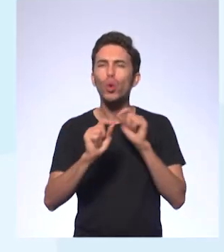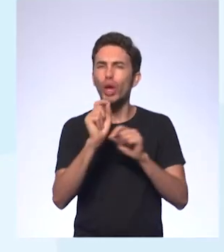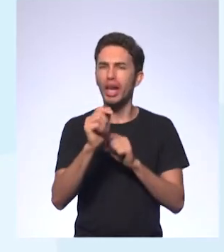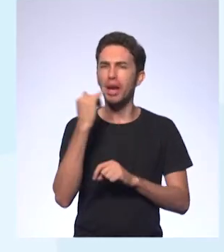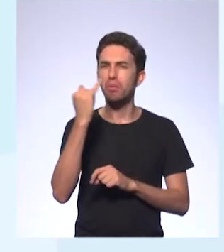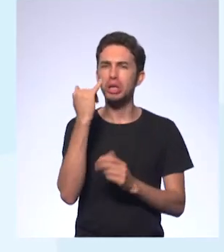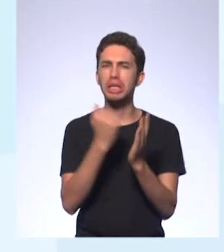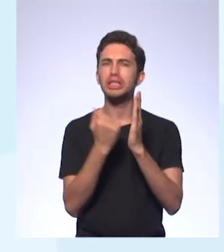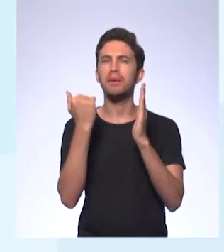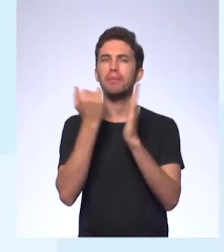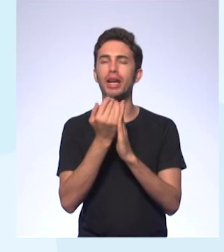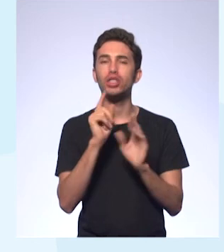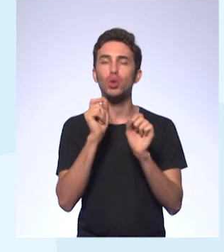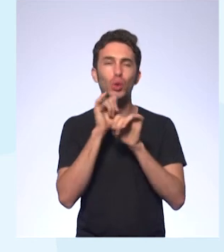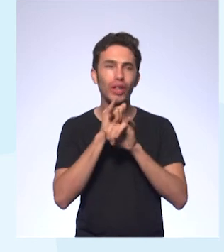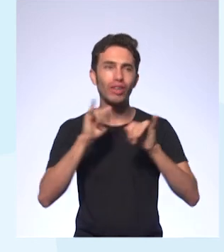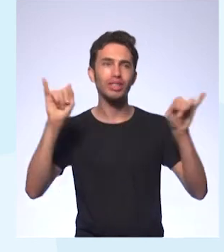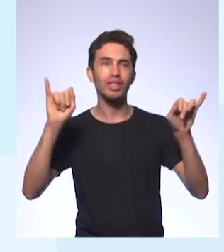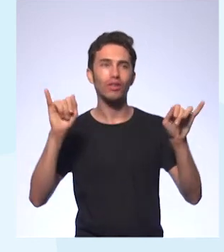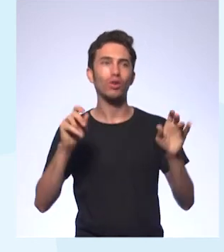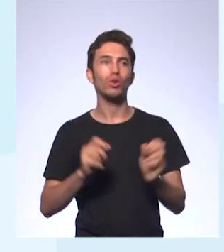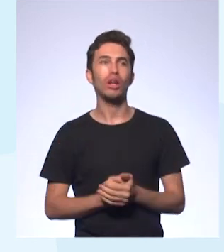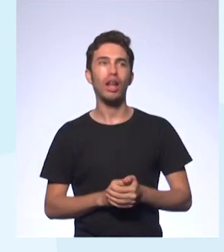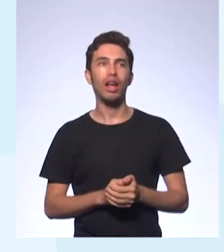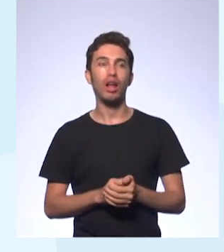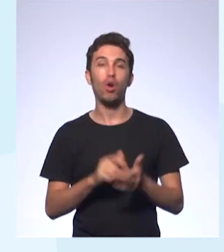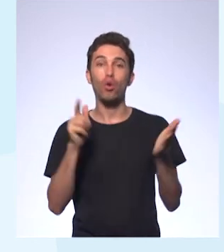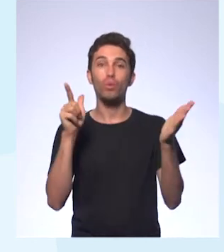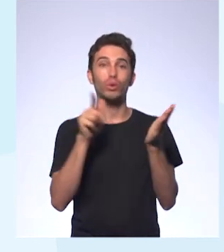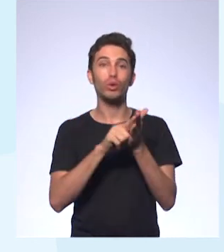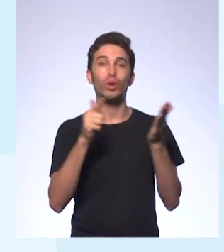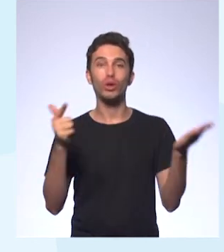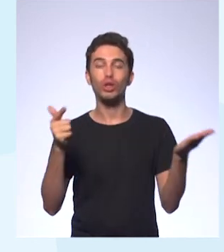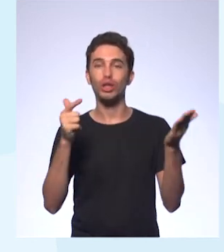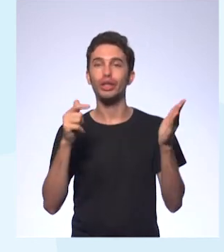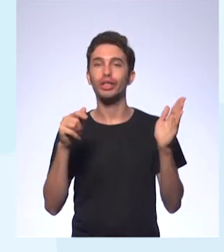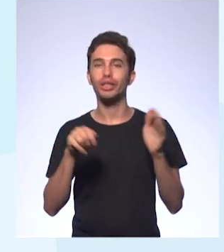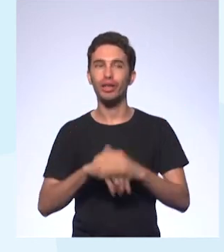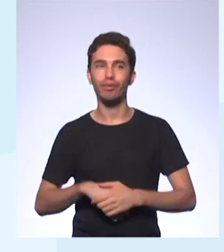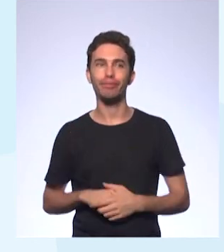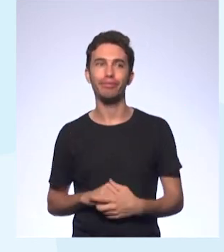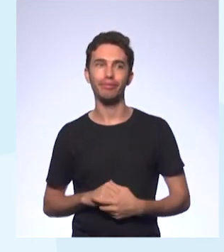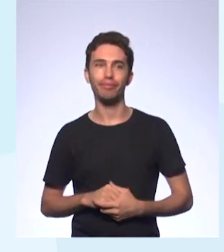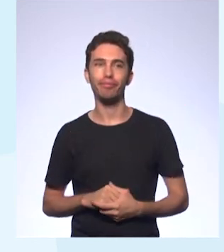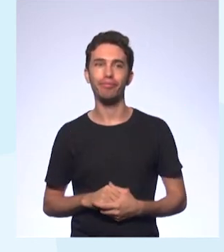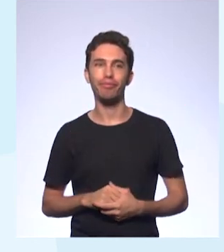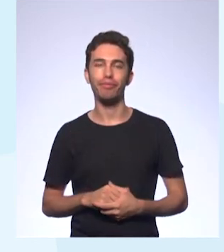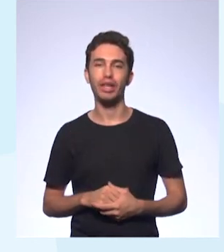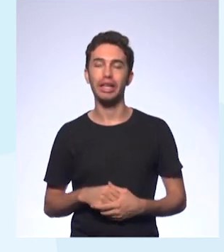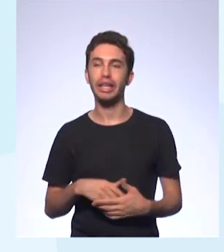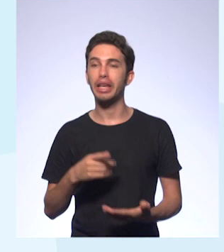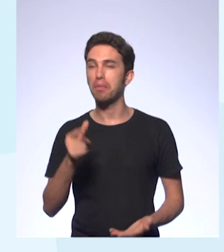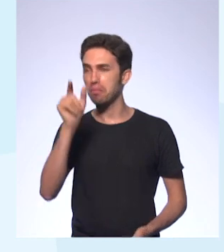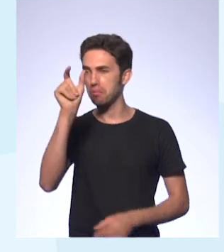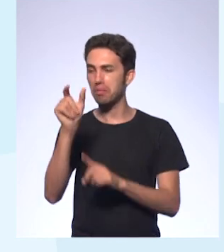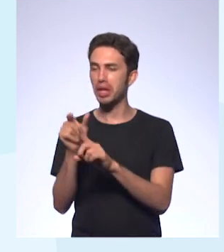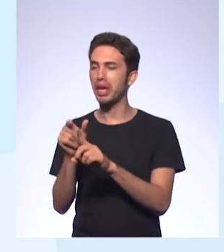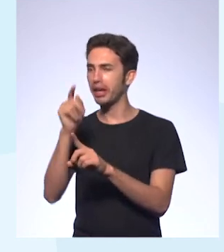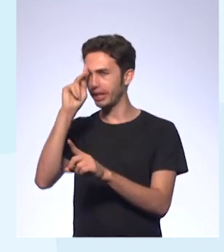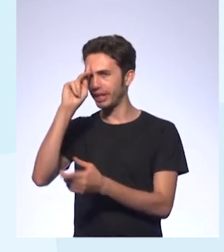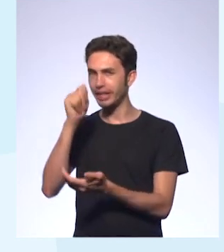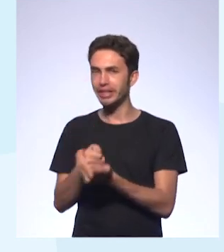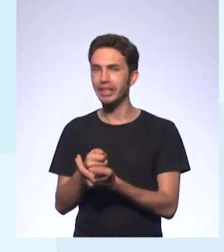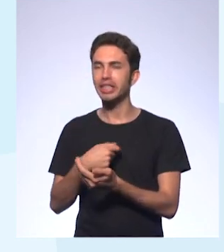que deve ser divulgado como... Olha que pergunta. Quem decide o que é importante e que deve